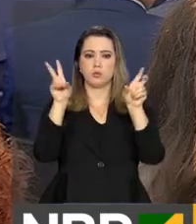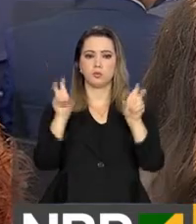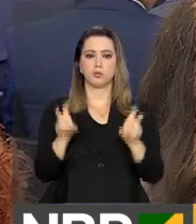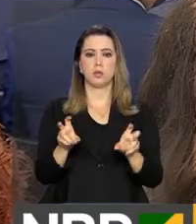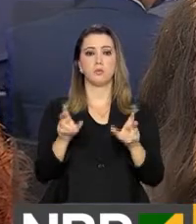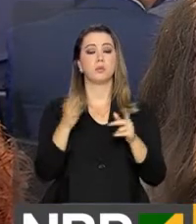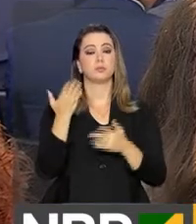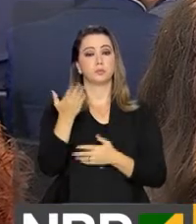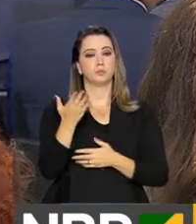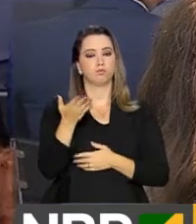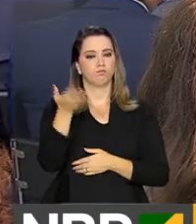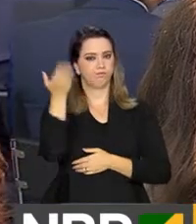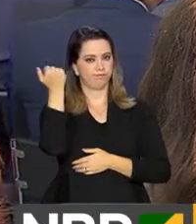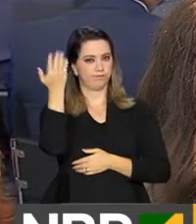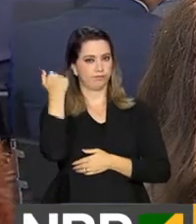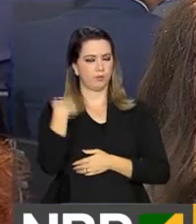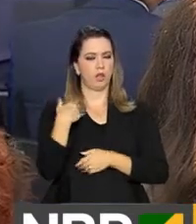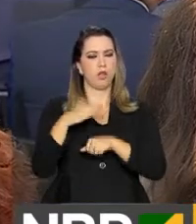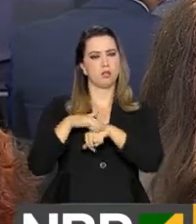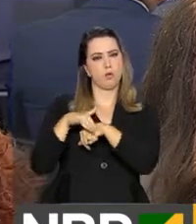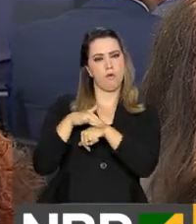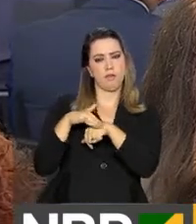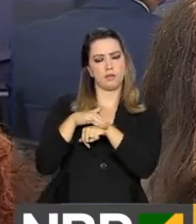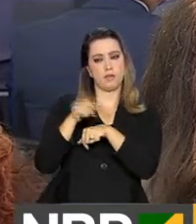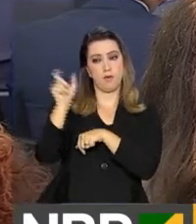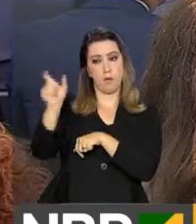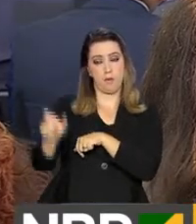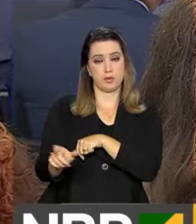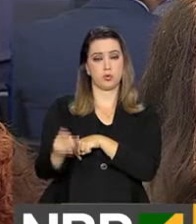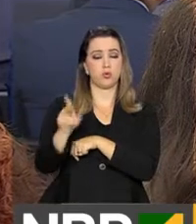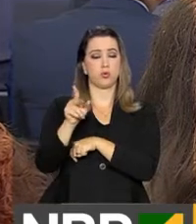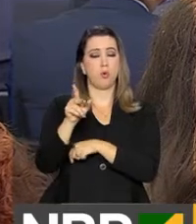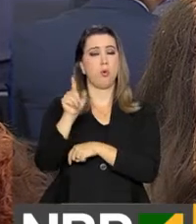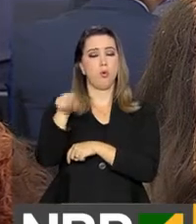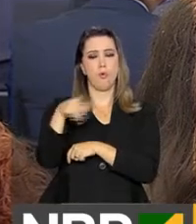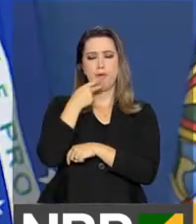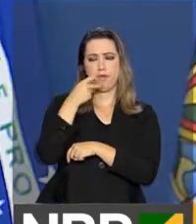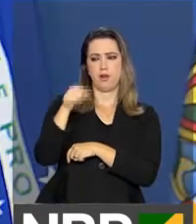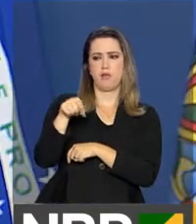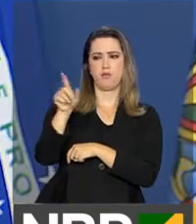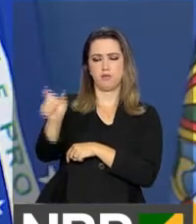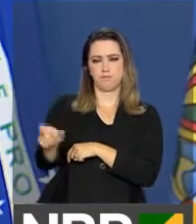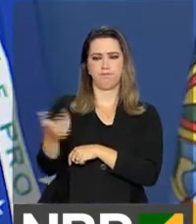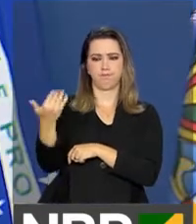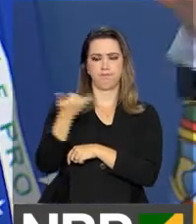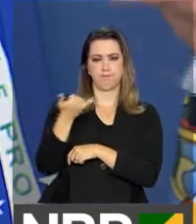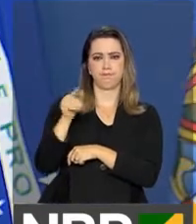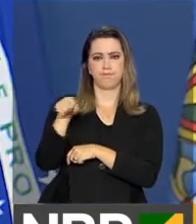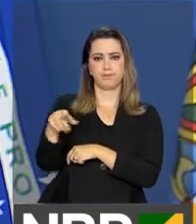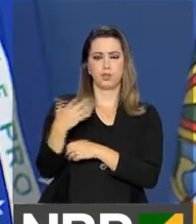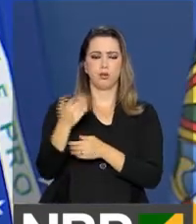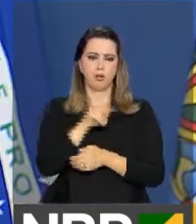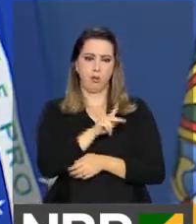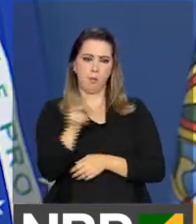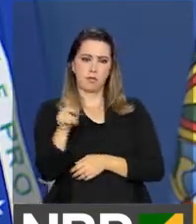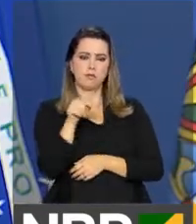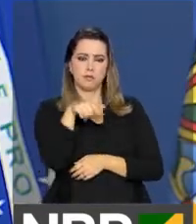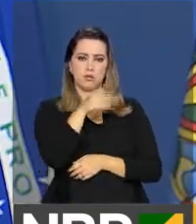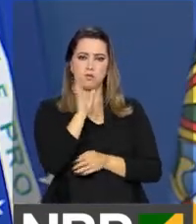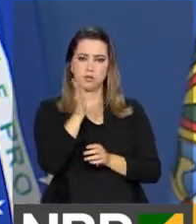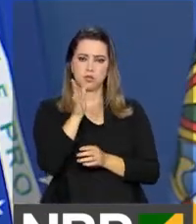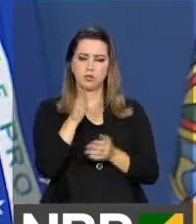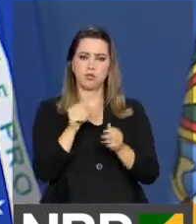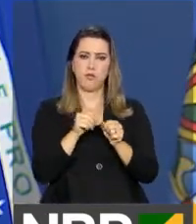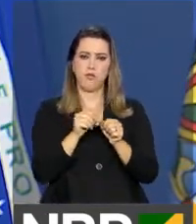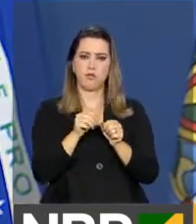tempos atrás eu conversava com o publicitário e ele me dizia o seguinte a liderança já fez a reforma do